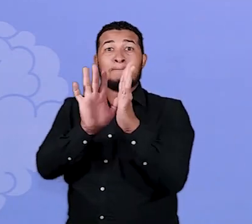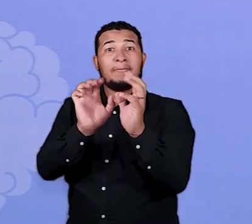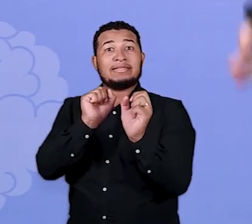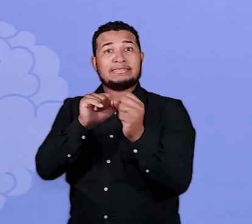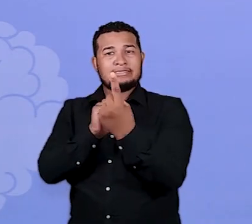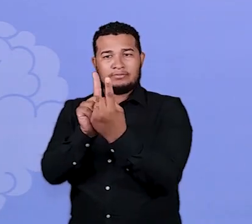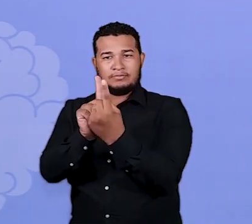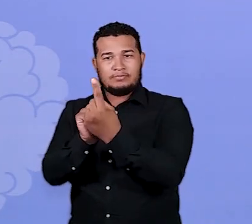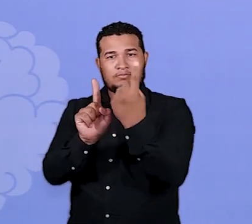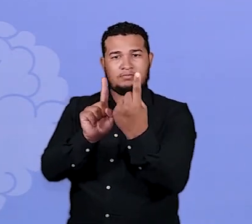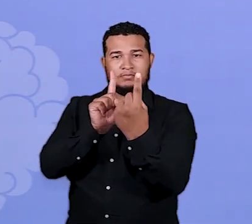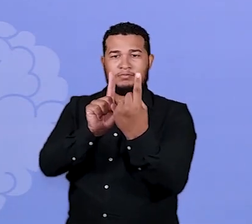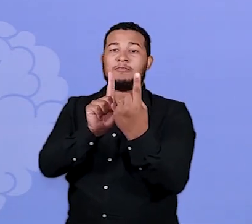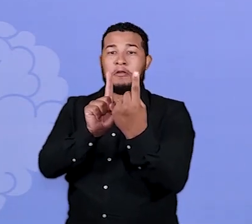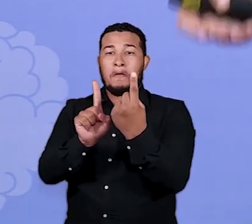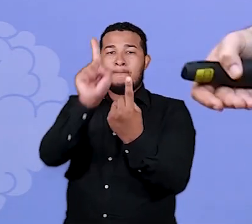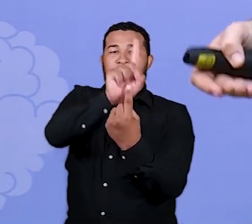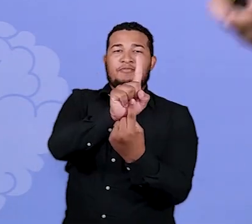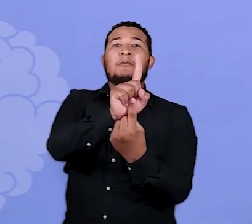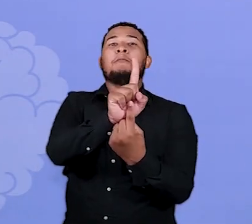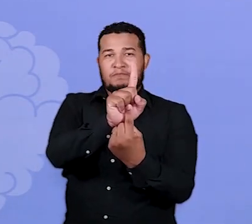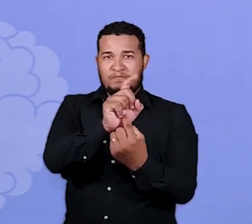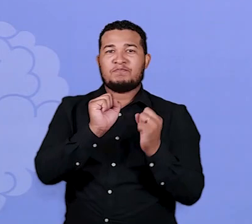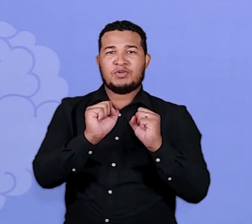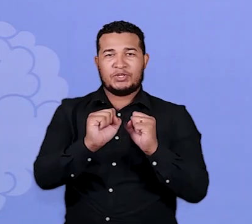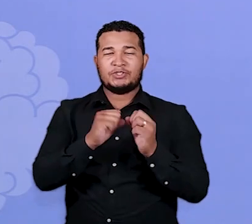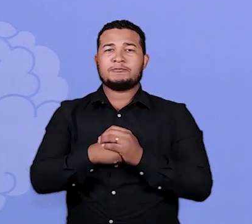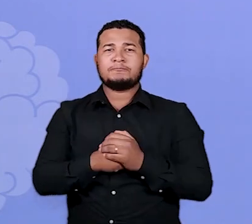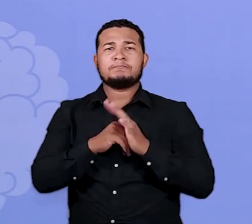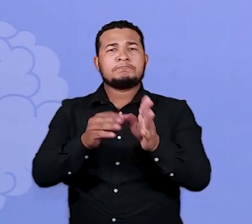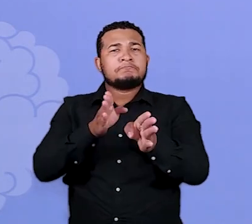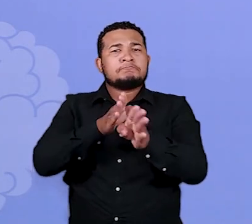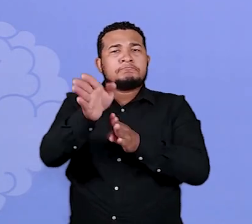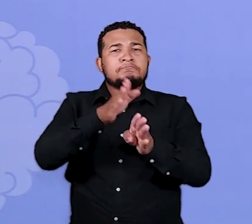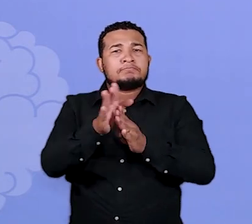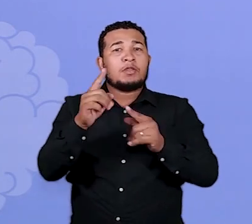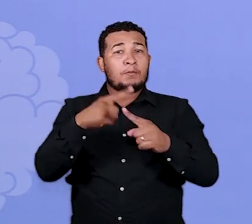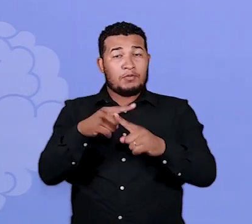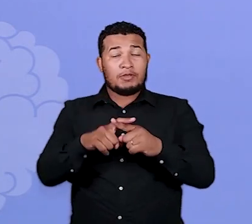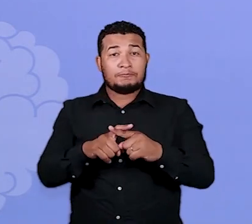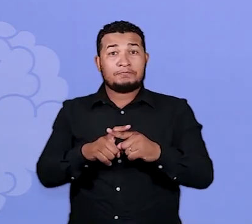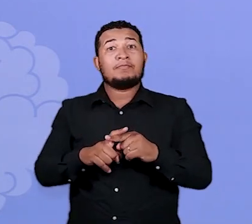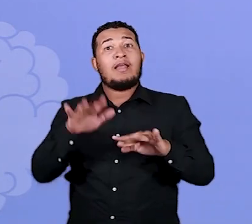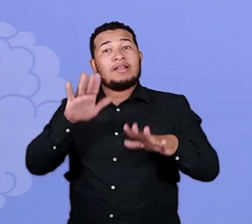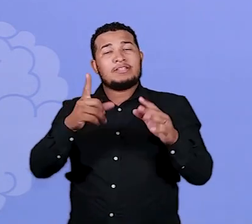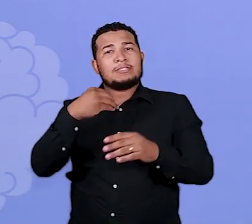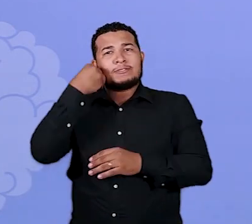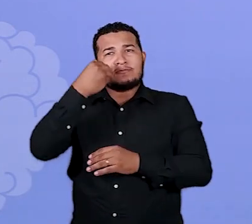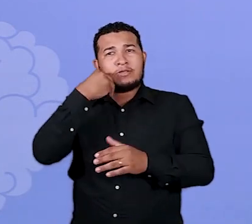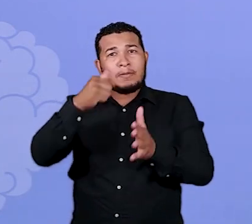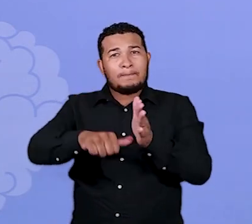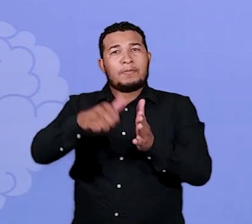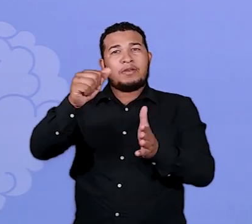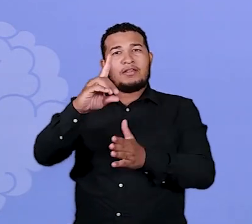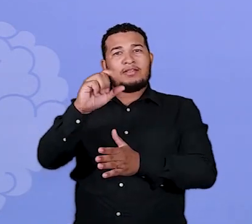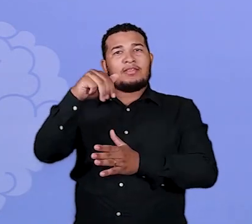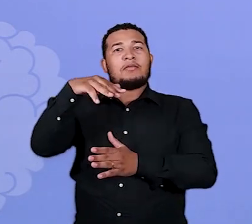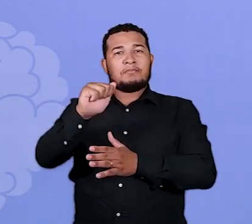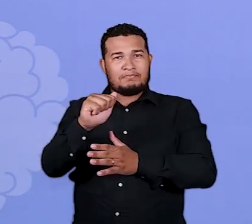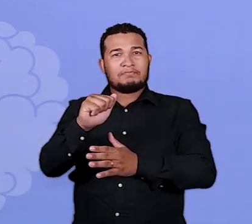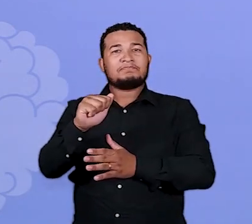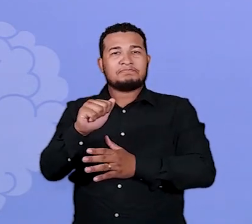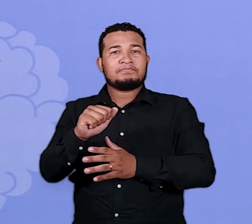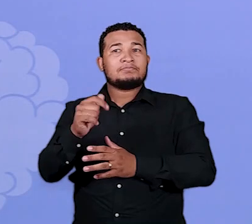tiver na posição diagonal, o peão captura essa peça. Uma dica para você, porque geralmente como a gente tem primeiro essa experiência com a